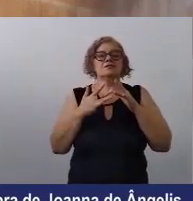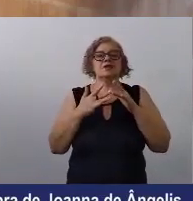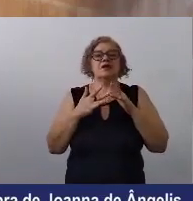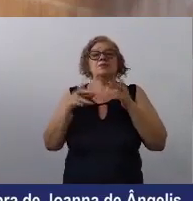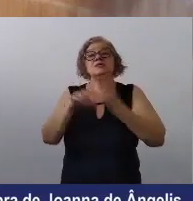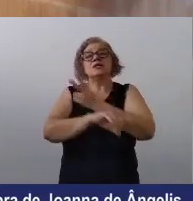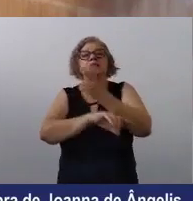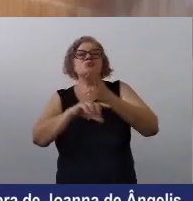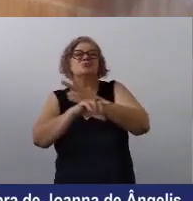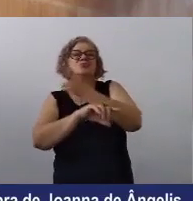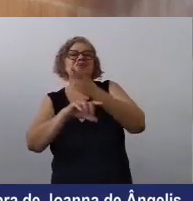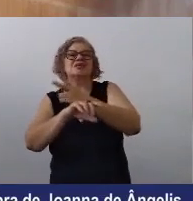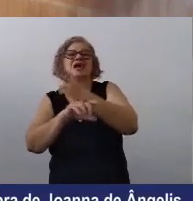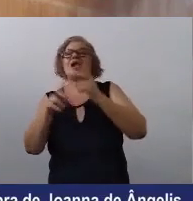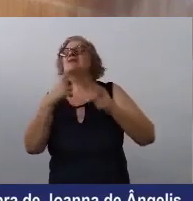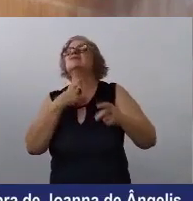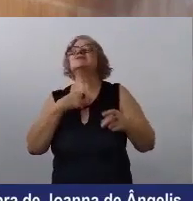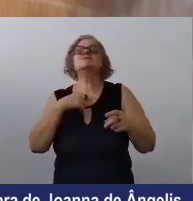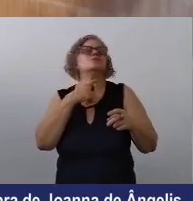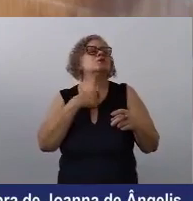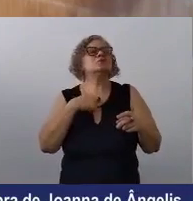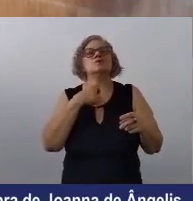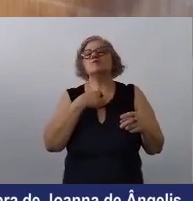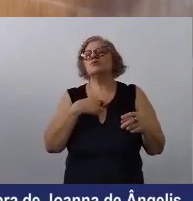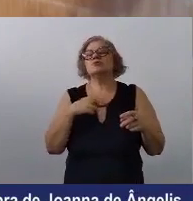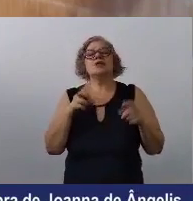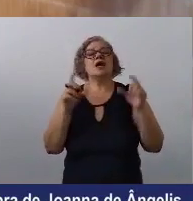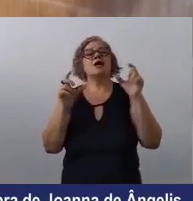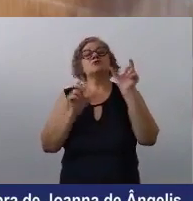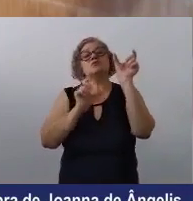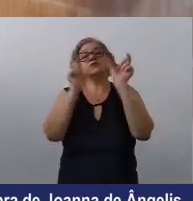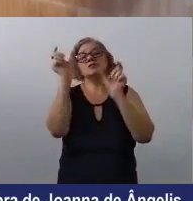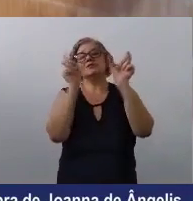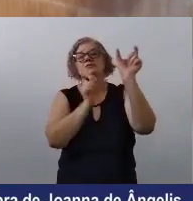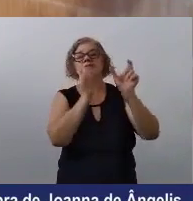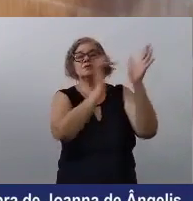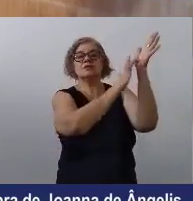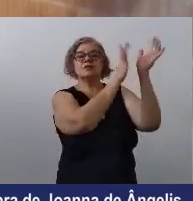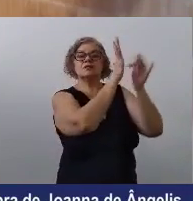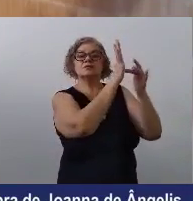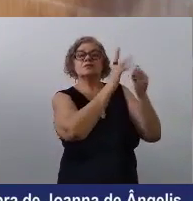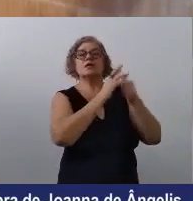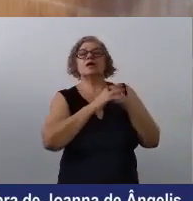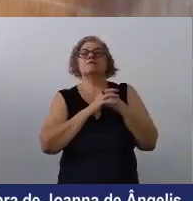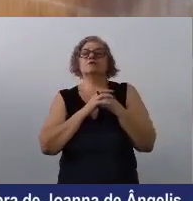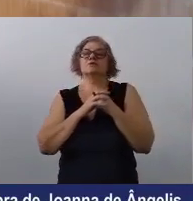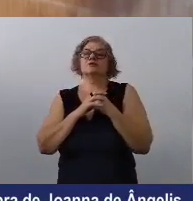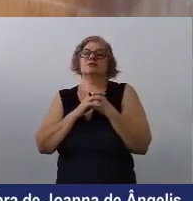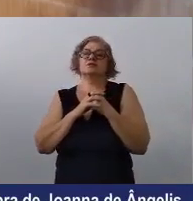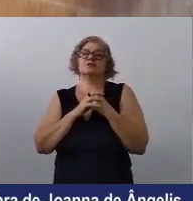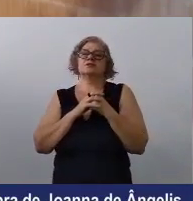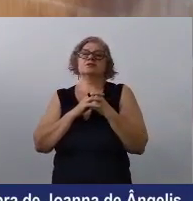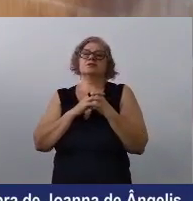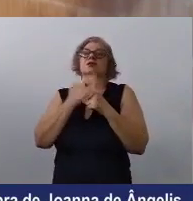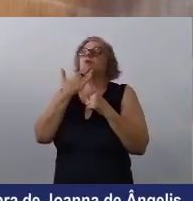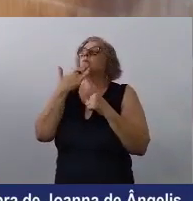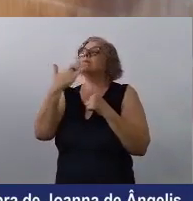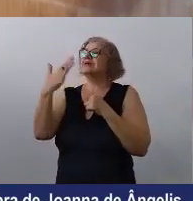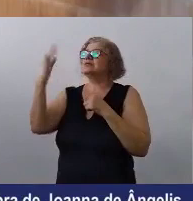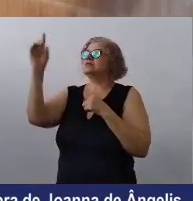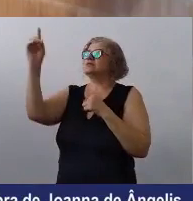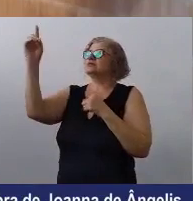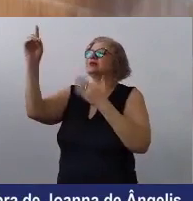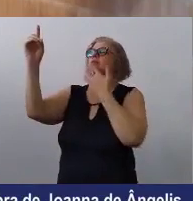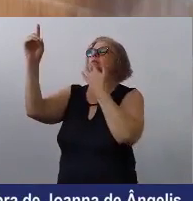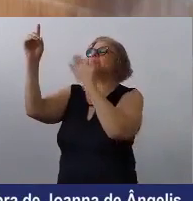Mas buscá-lo sempre foi um anseio meu. E as palavras de Jesus nos aproximaram.